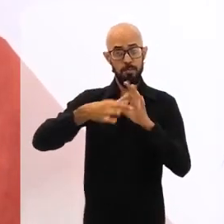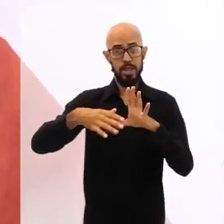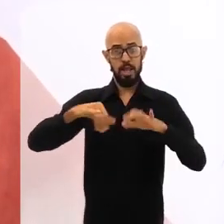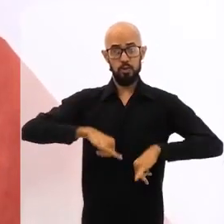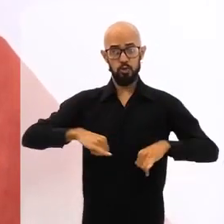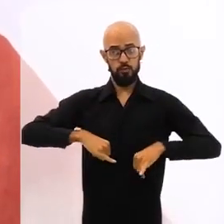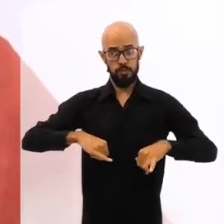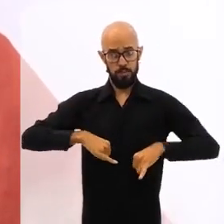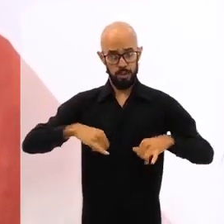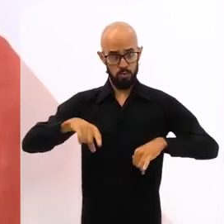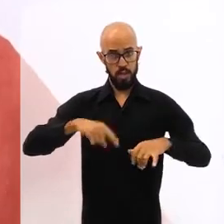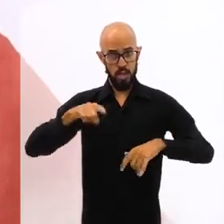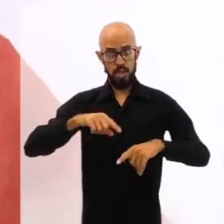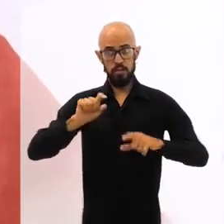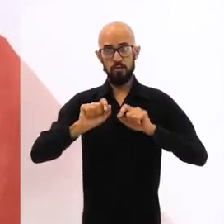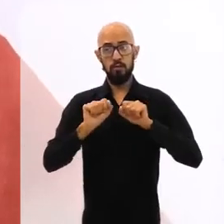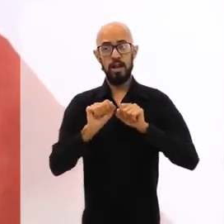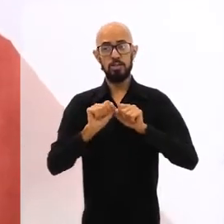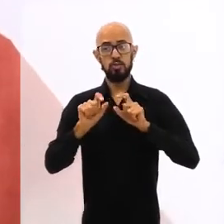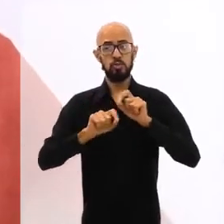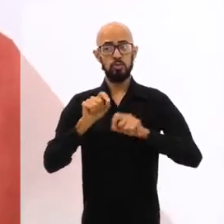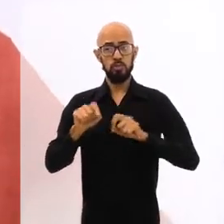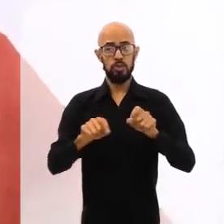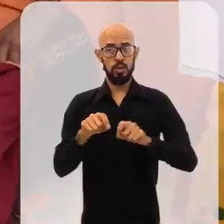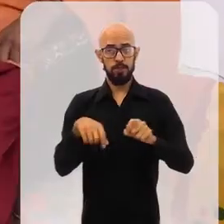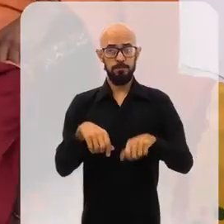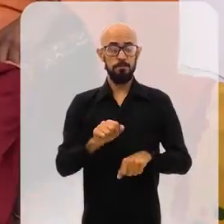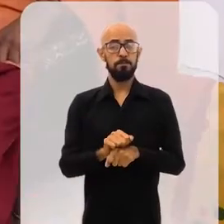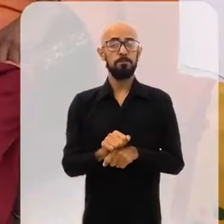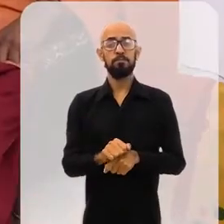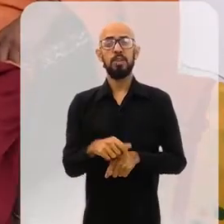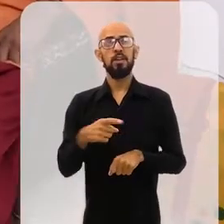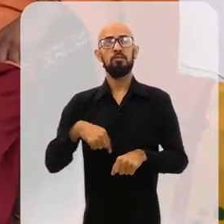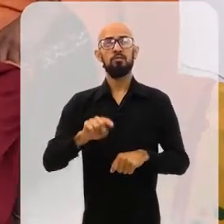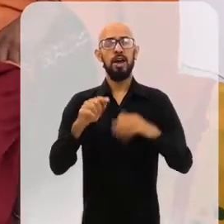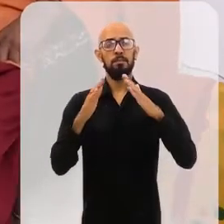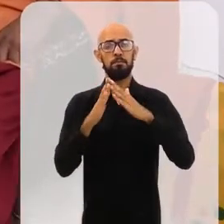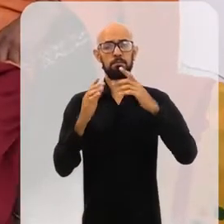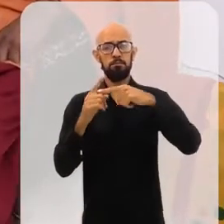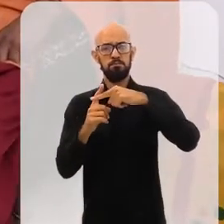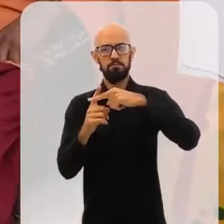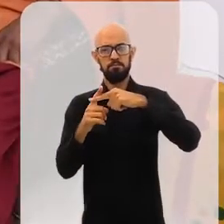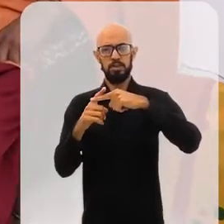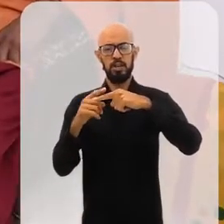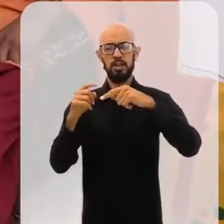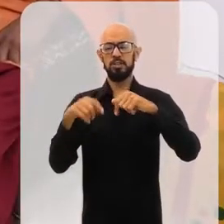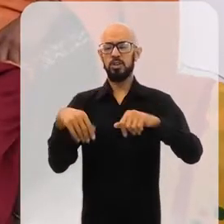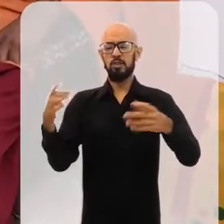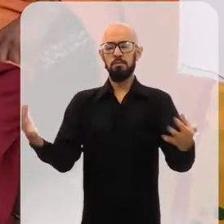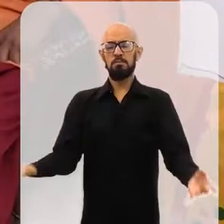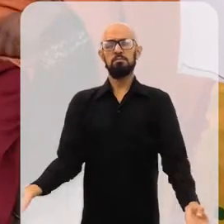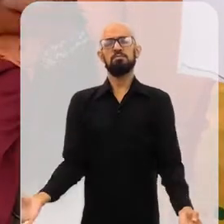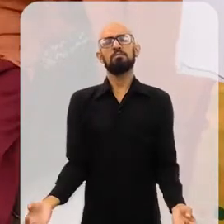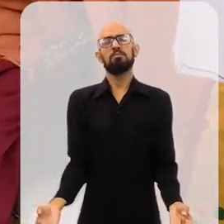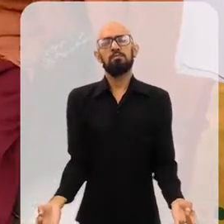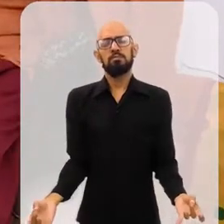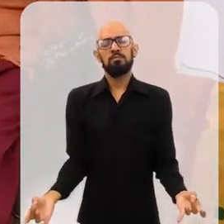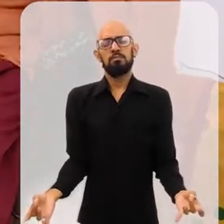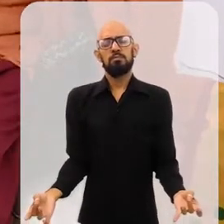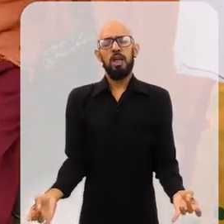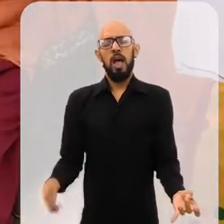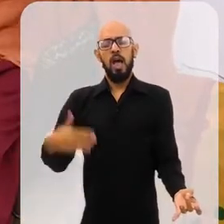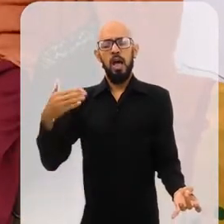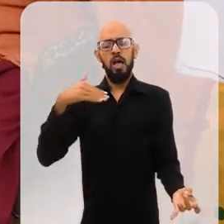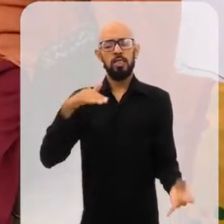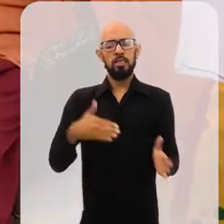sofrimento, tá? Então ele sai do samsara e vai para um mosteiro, para uma gruta, e vai meditar até que